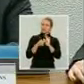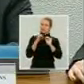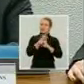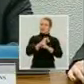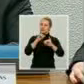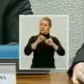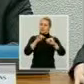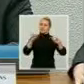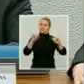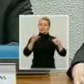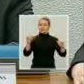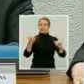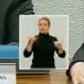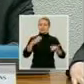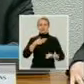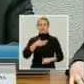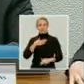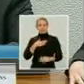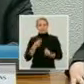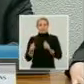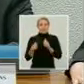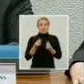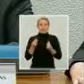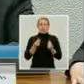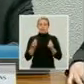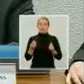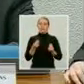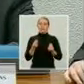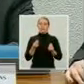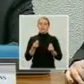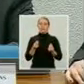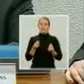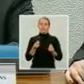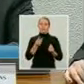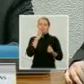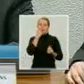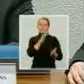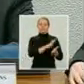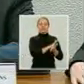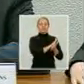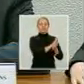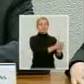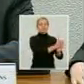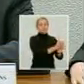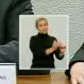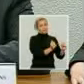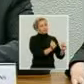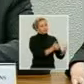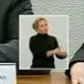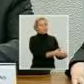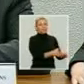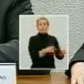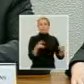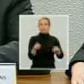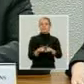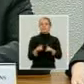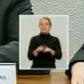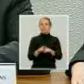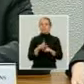o quadro, para mim, é completamente discriminatório e ainda mais